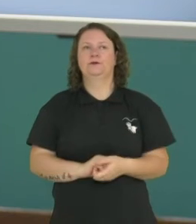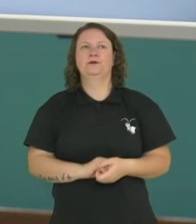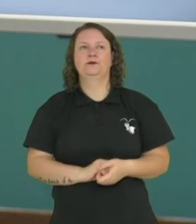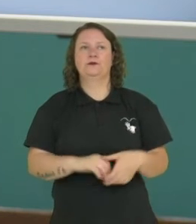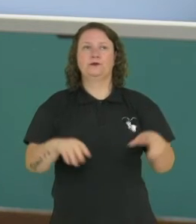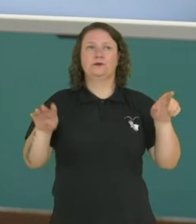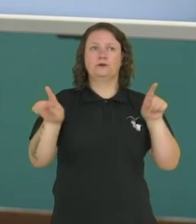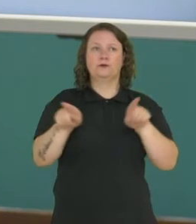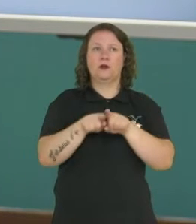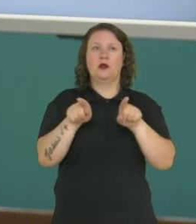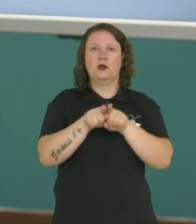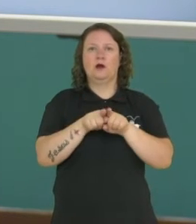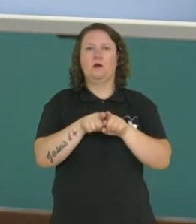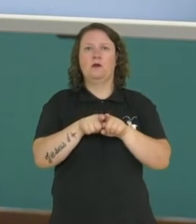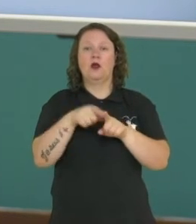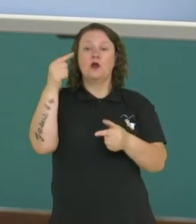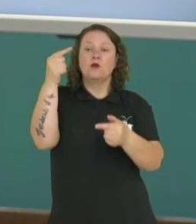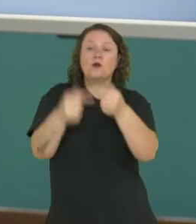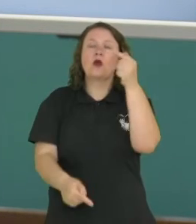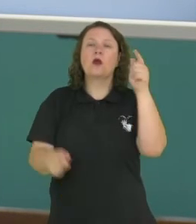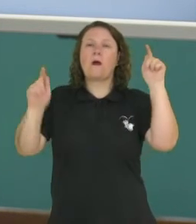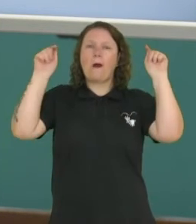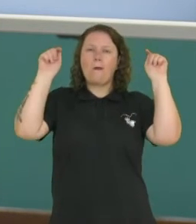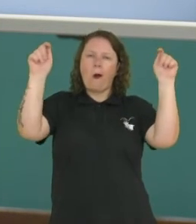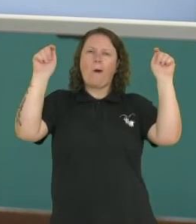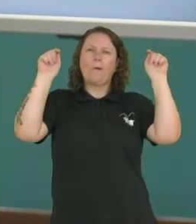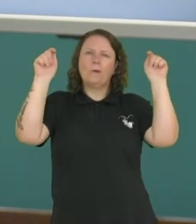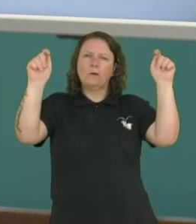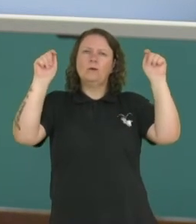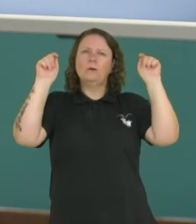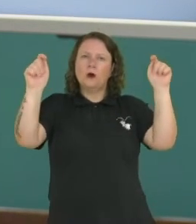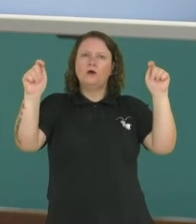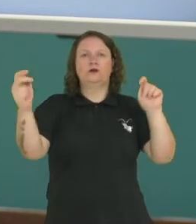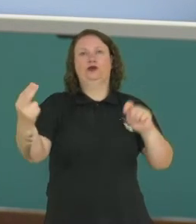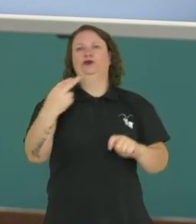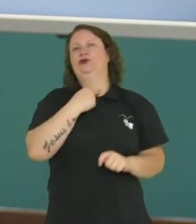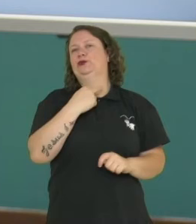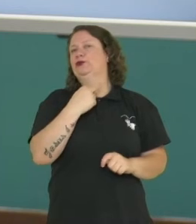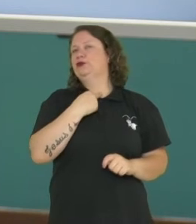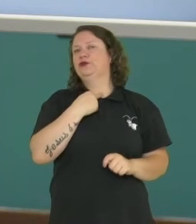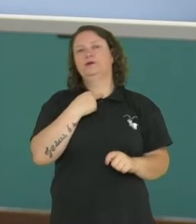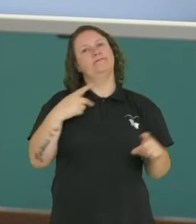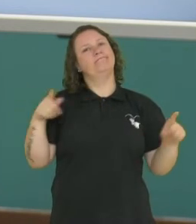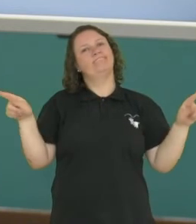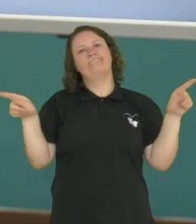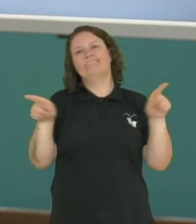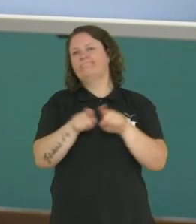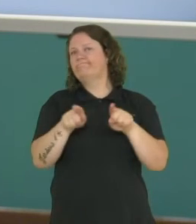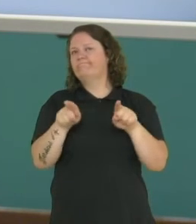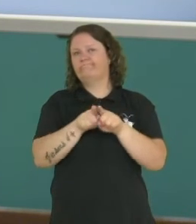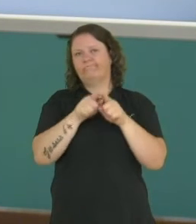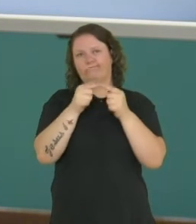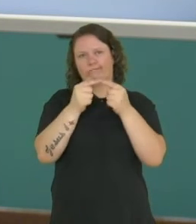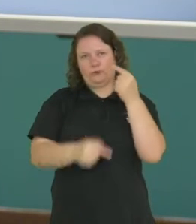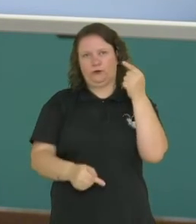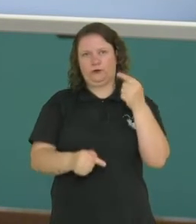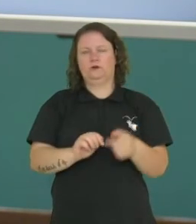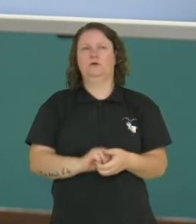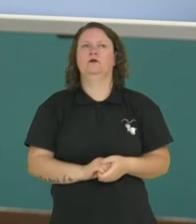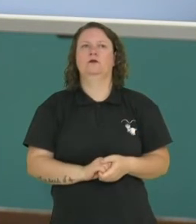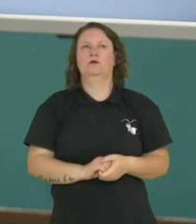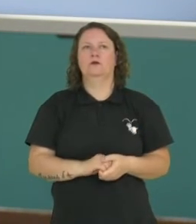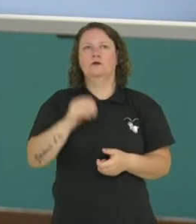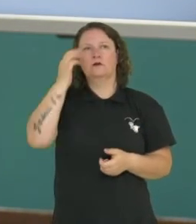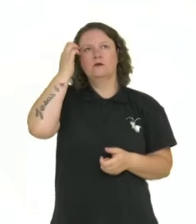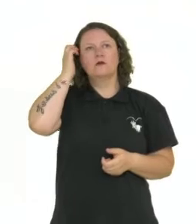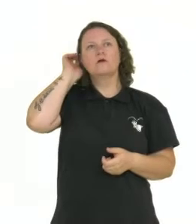exemplo, de greve, né, ele não poderia trabalhar fazendo greve, no caso, fazer uma greve ao estar ali num posto de trabalho. E aqui temos,